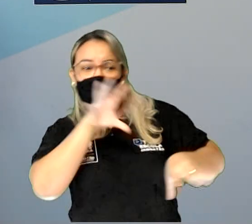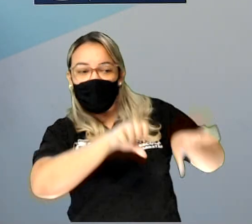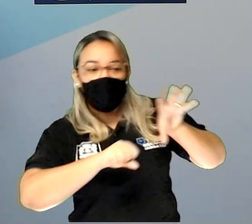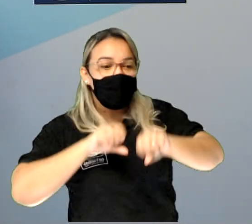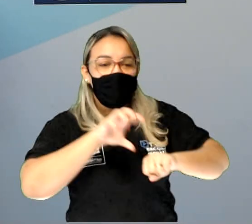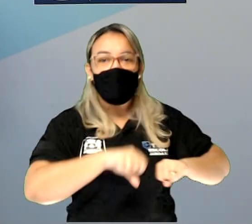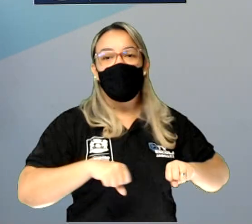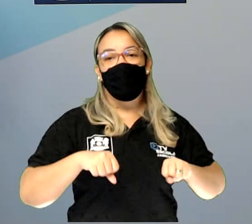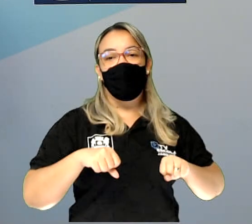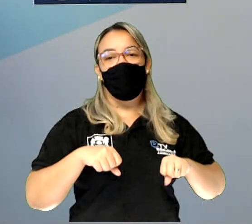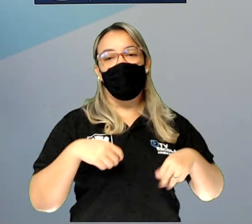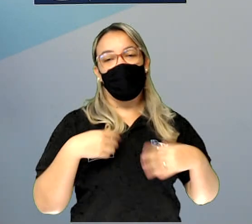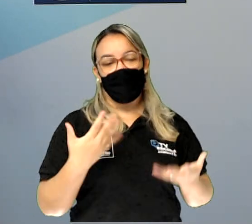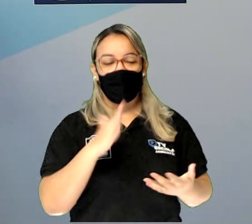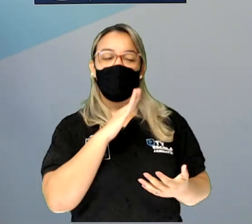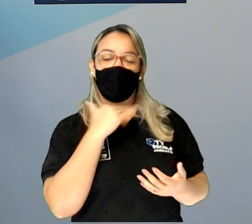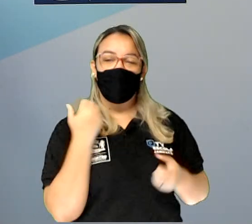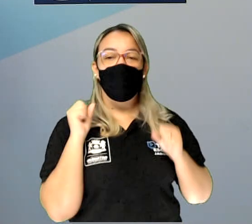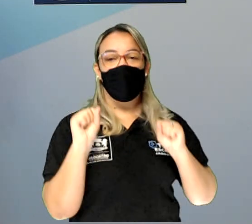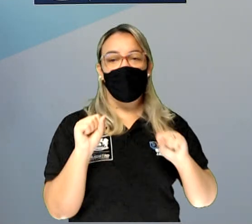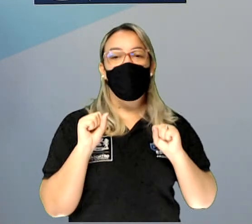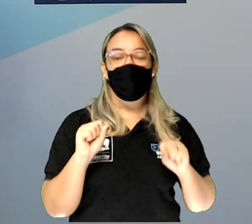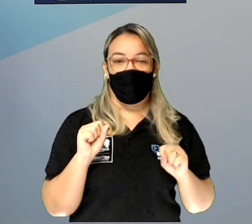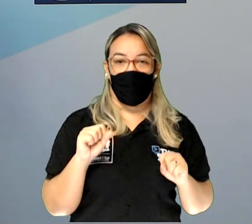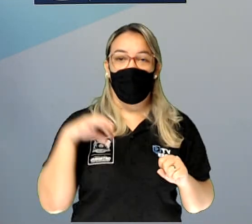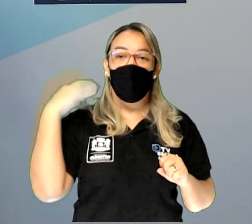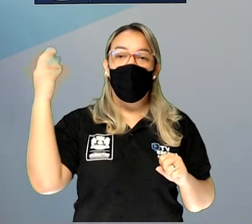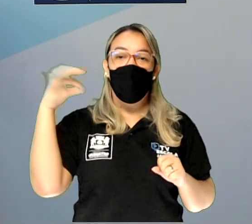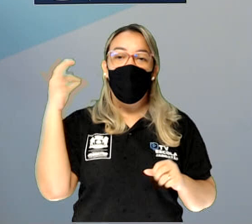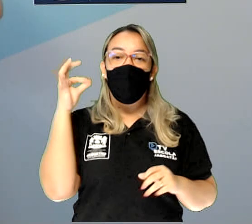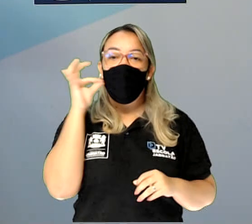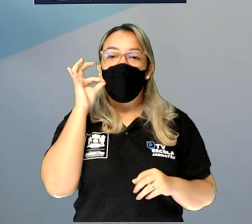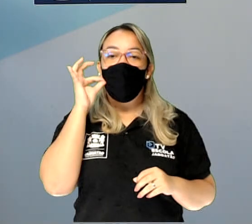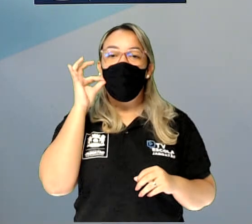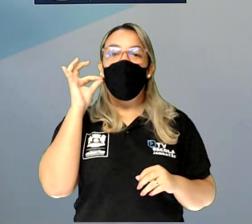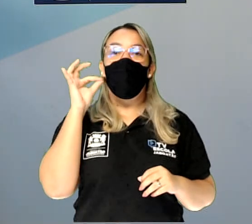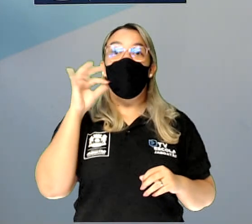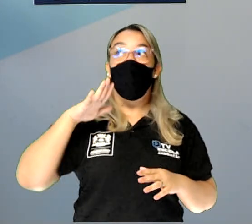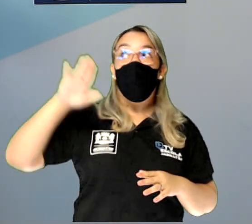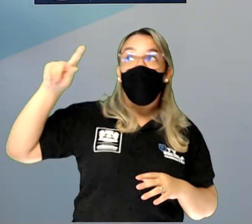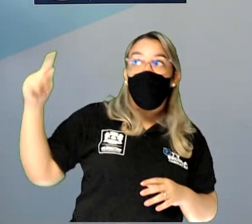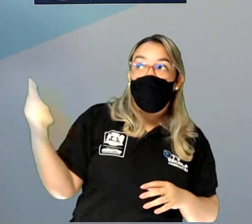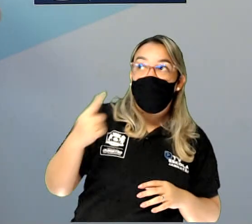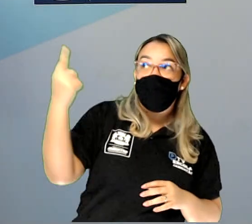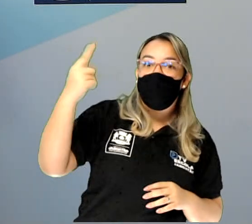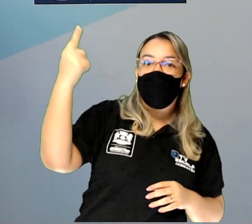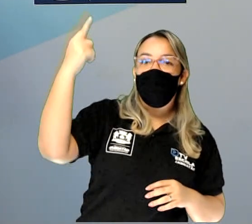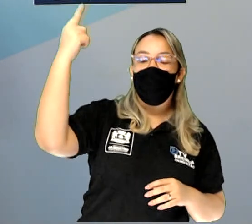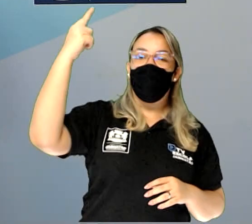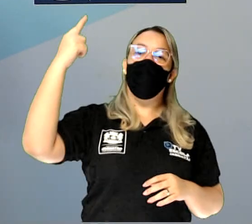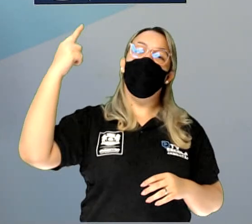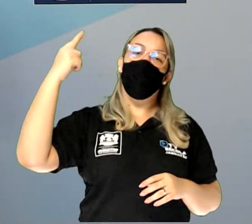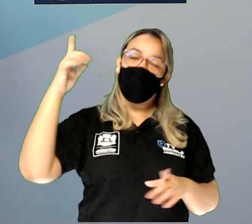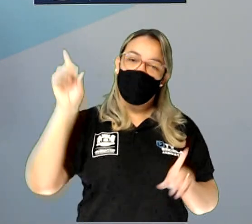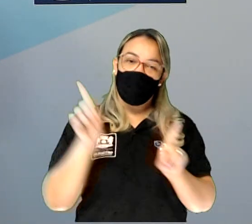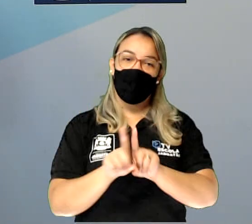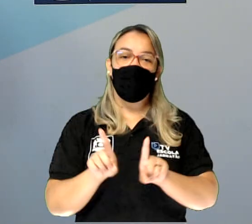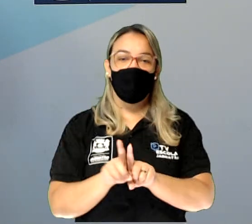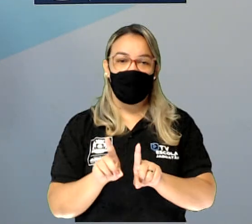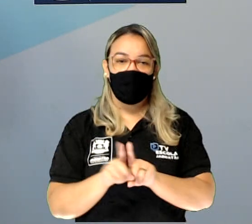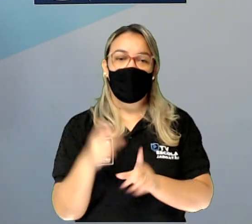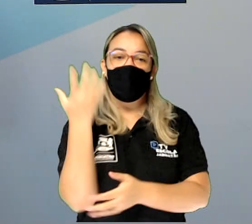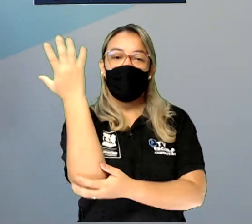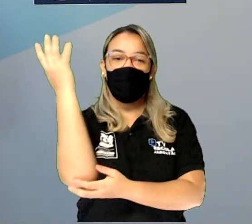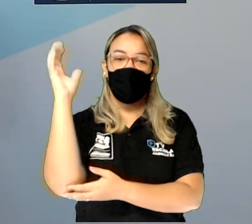nem existiria. Então, geralmente, as abelhas também fazem suas colmeias em lugares altos. Então, a árvore também